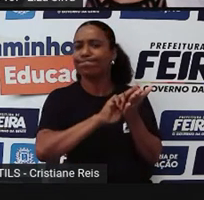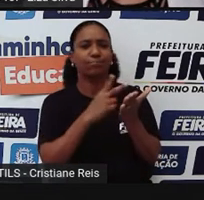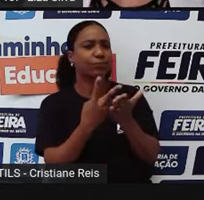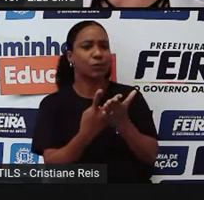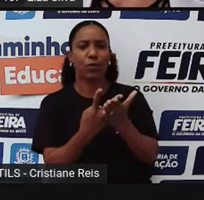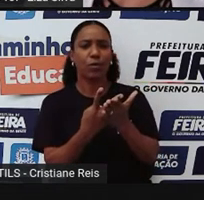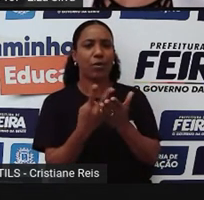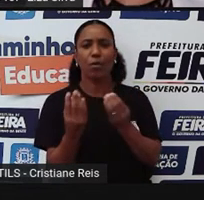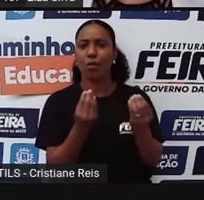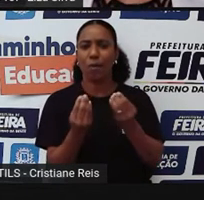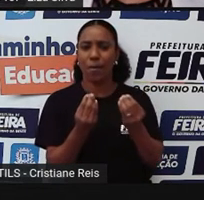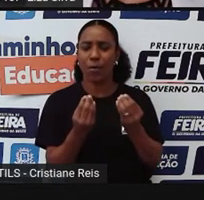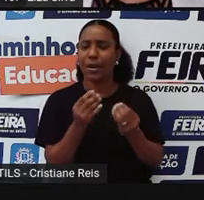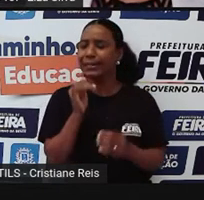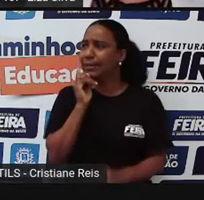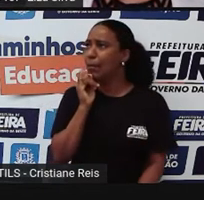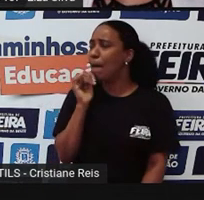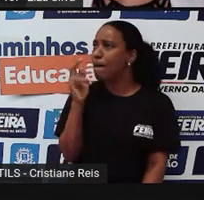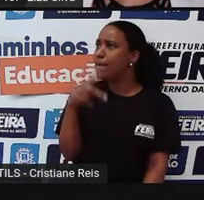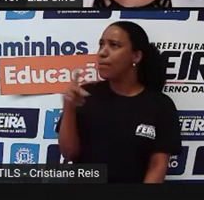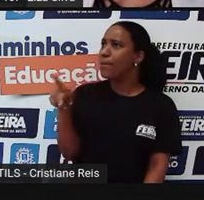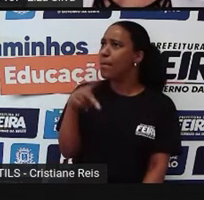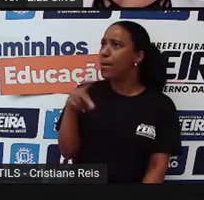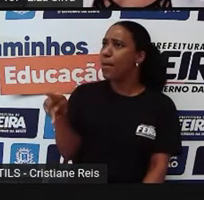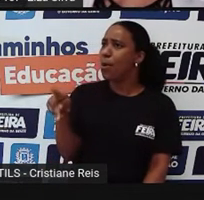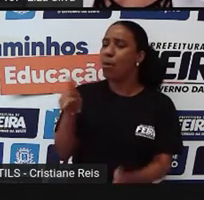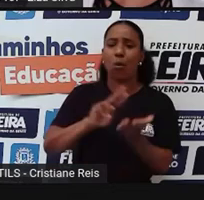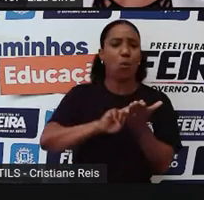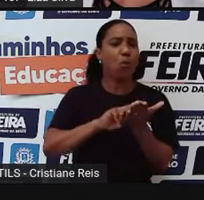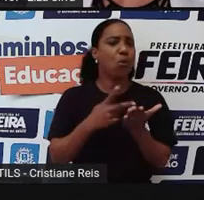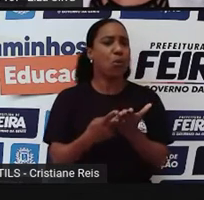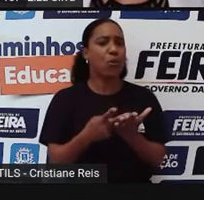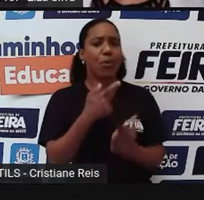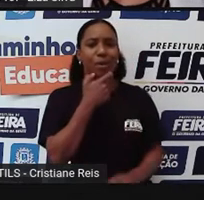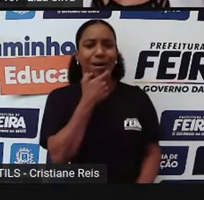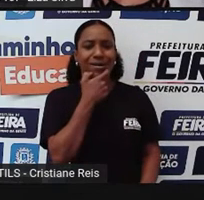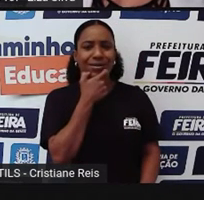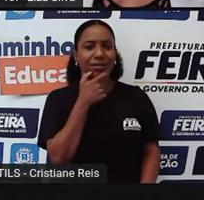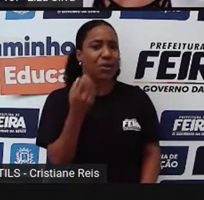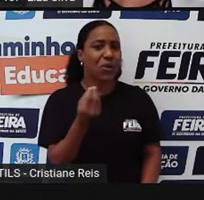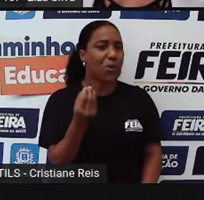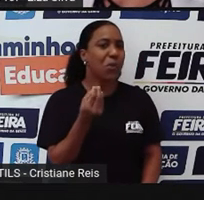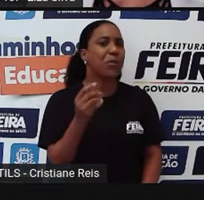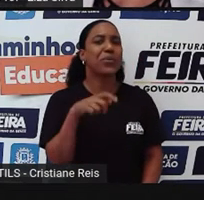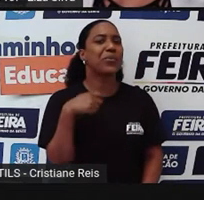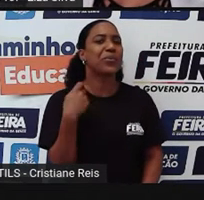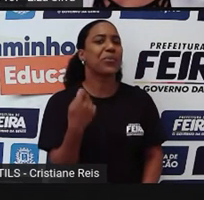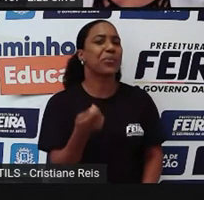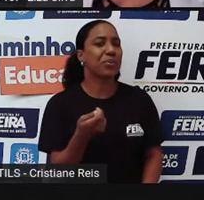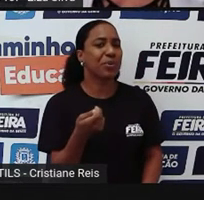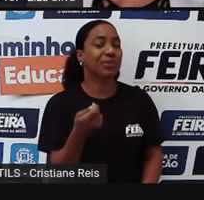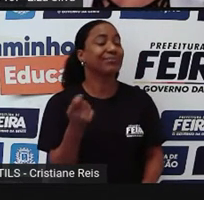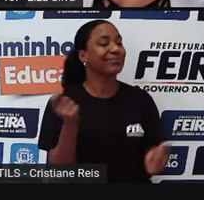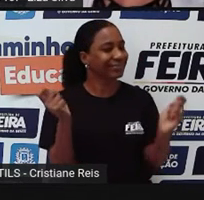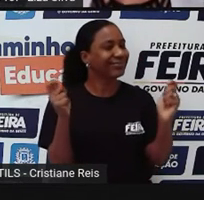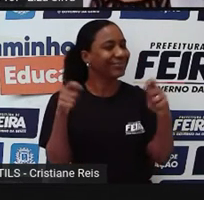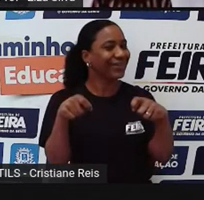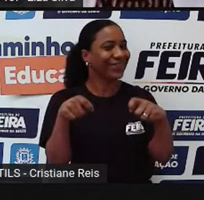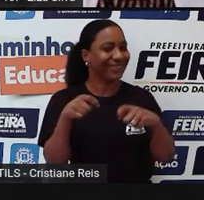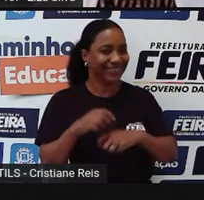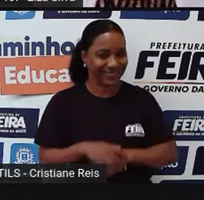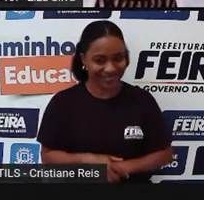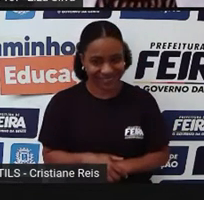ou professora em inglês áudio eu sei professor em inglês como eu posso dizer professora em inglês